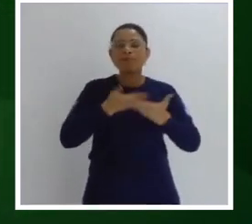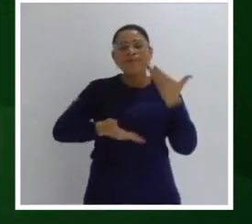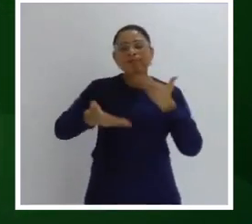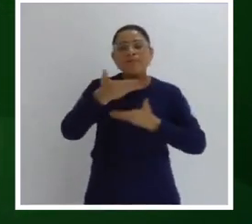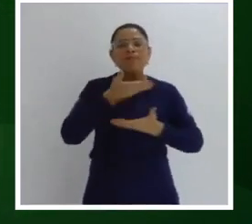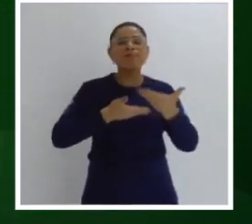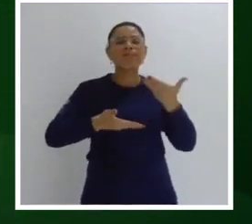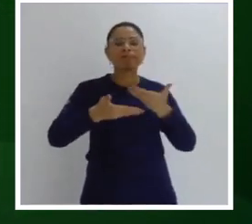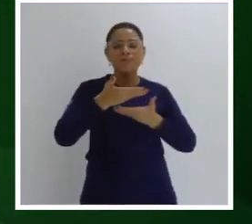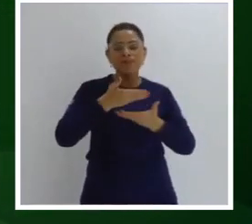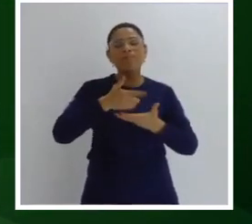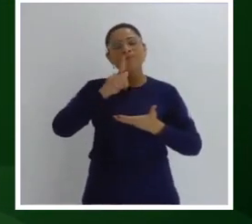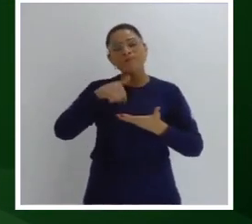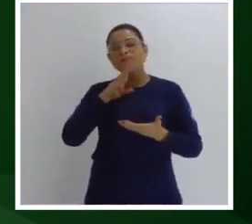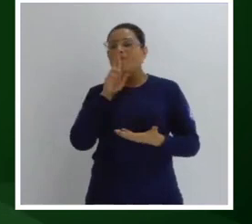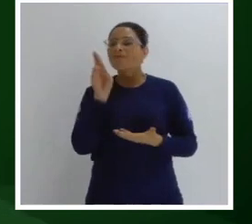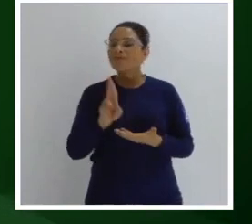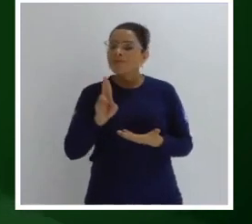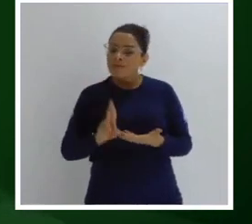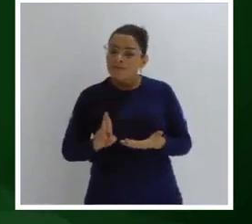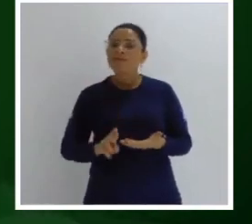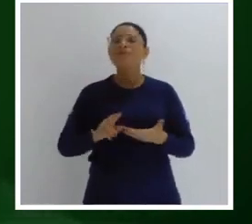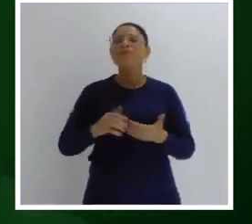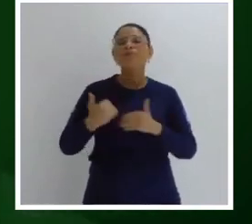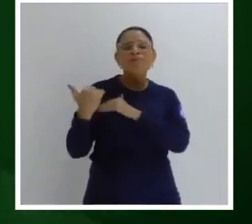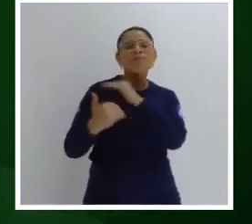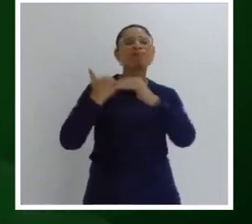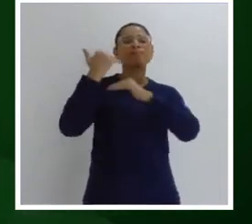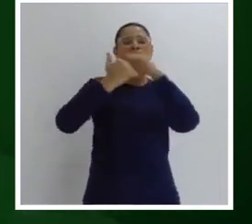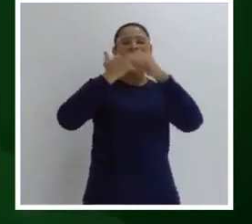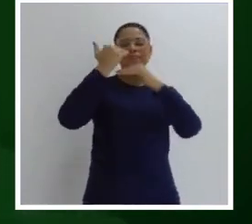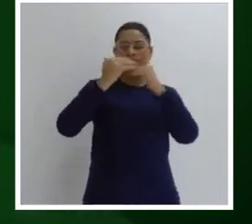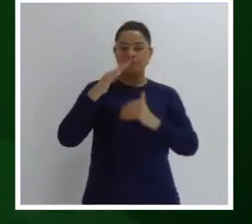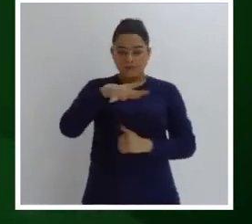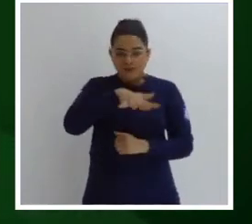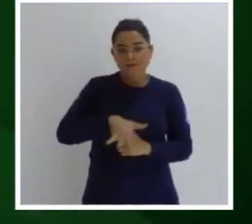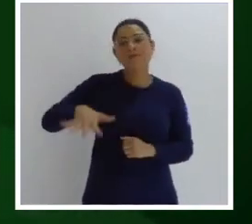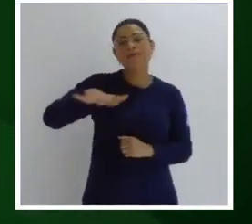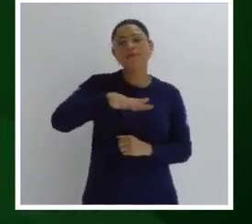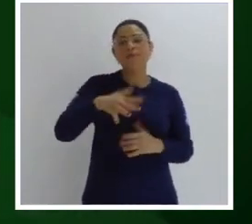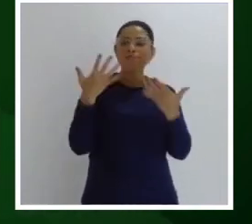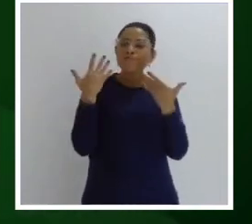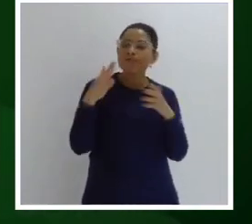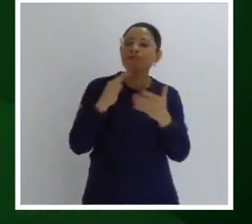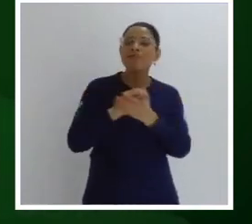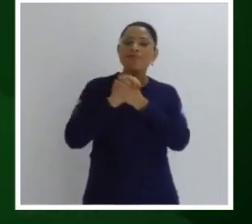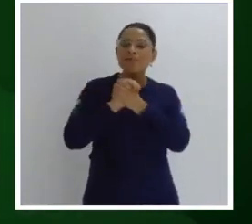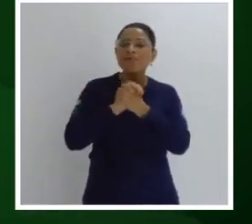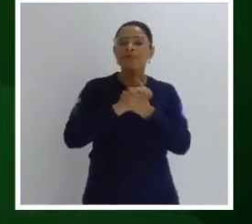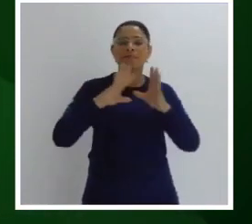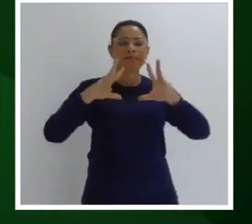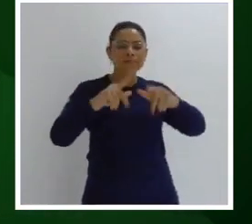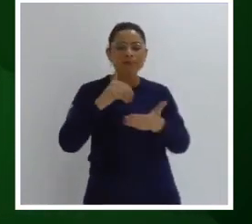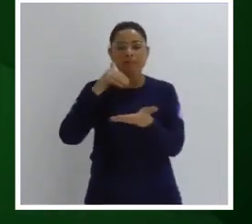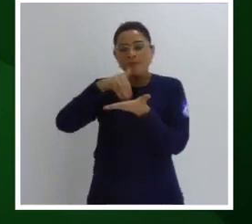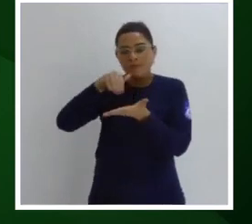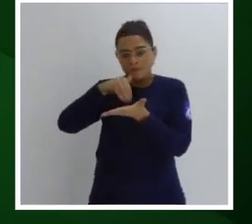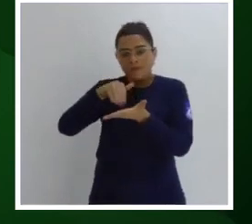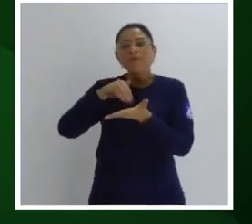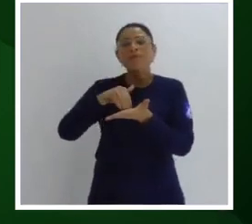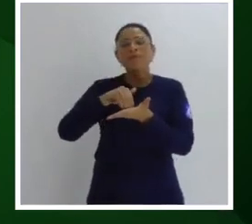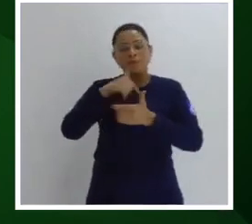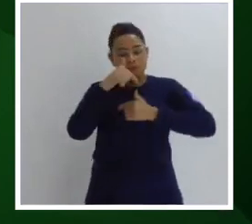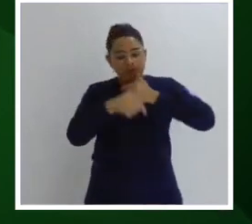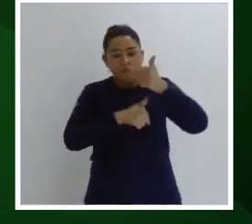ele tem já resultado em bons avanços aí para região Então parabéns ao secretários por essa